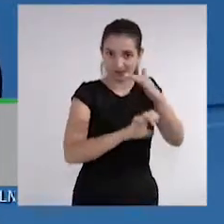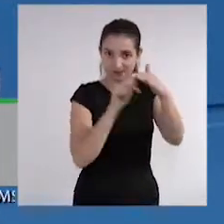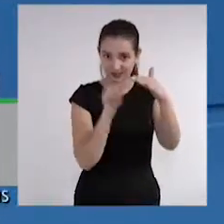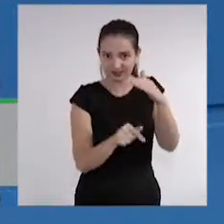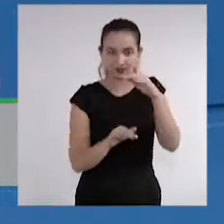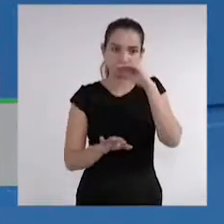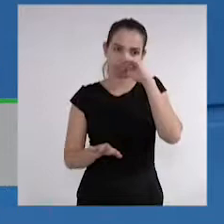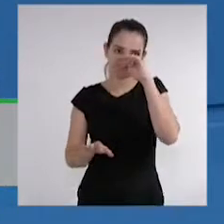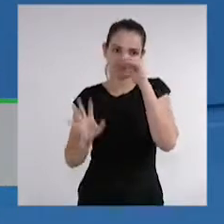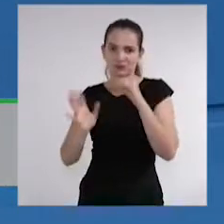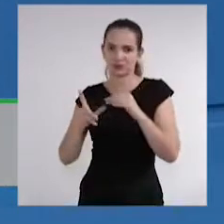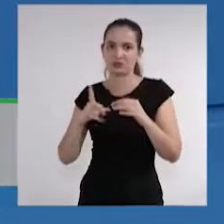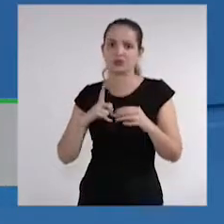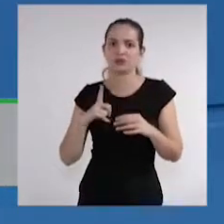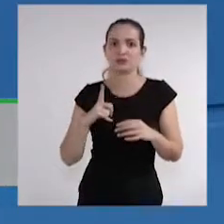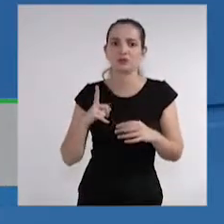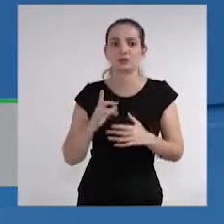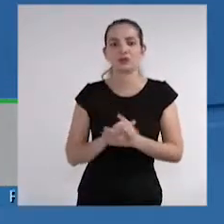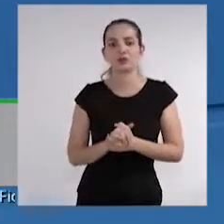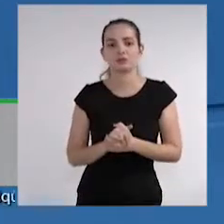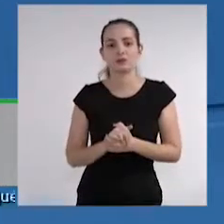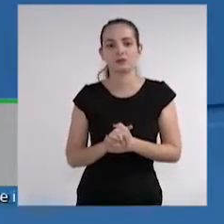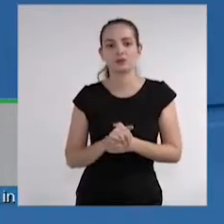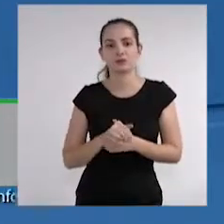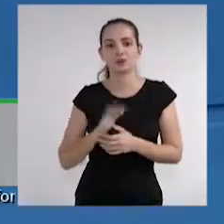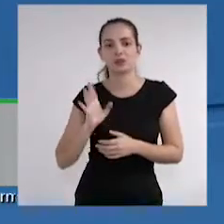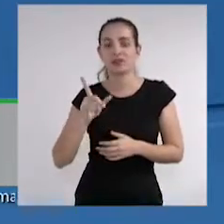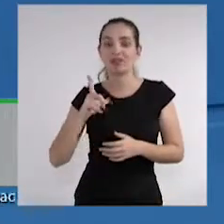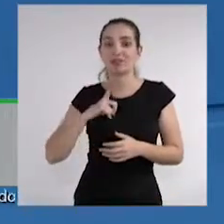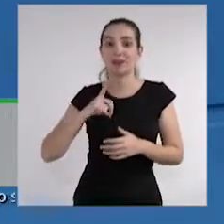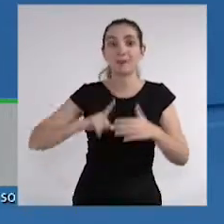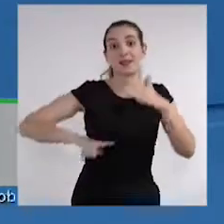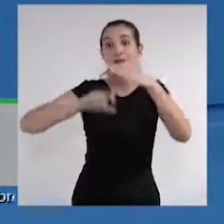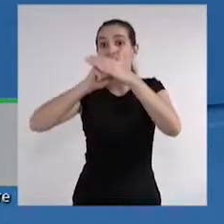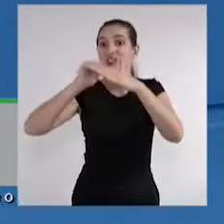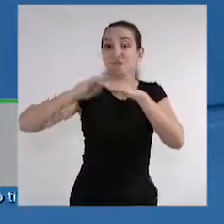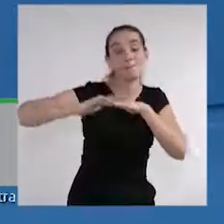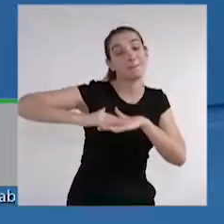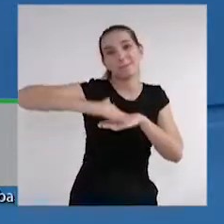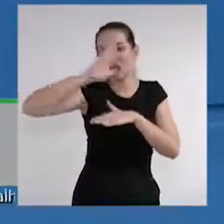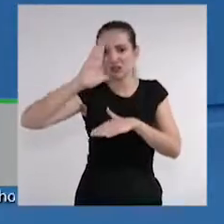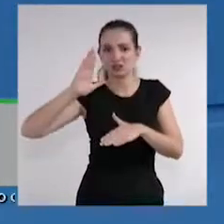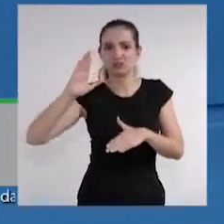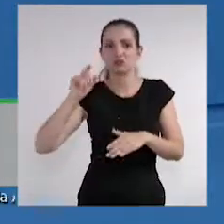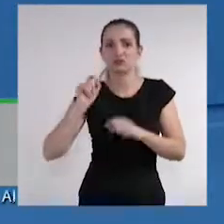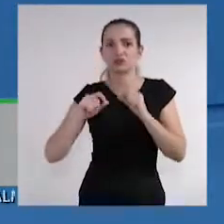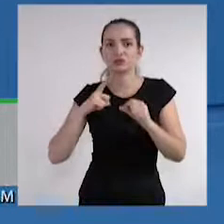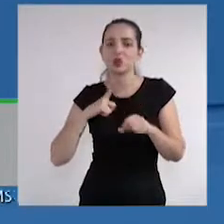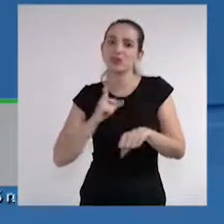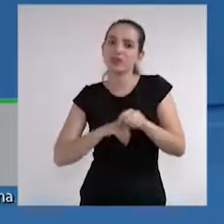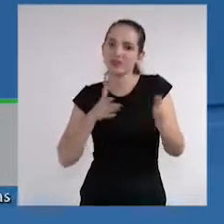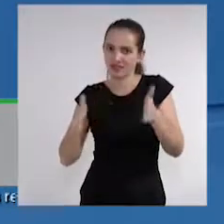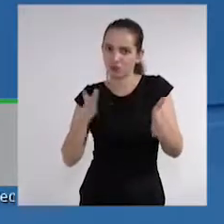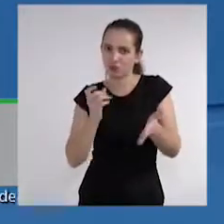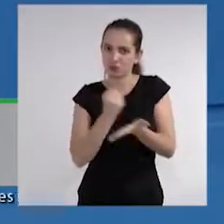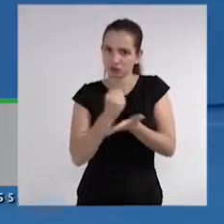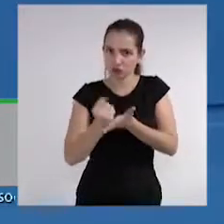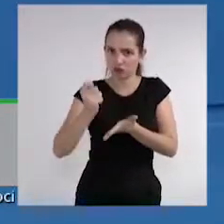exemplo, o exercício, mesmo que seja dentro do prazo contratual,